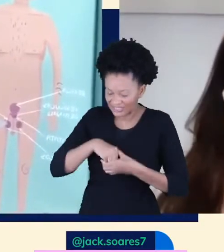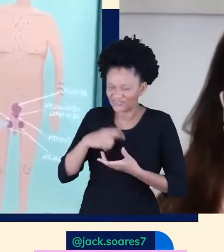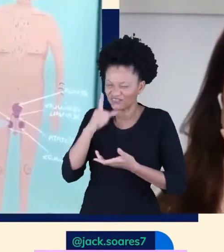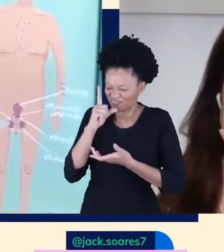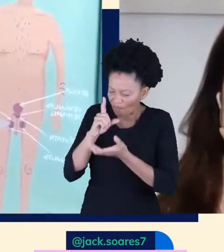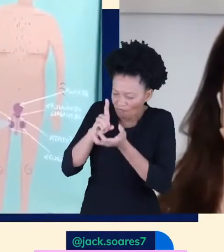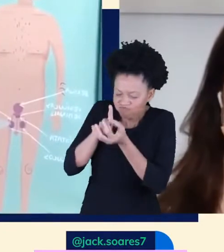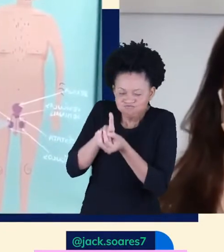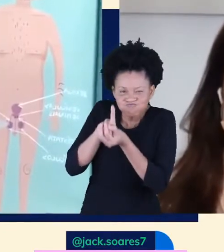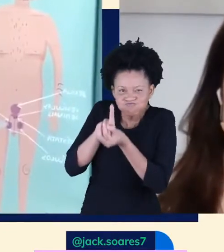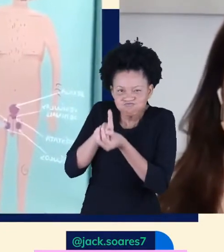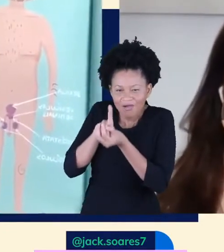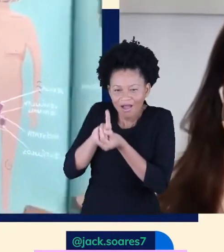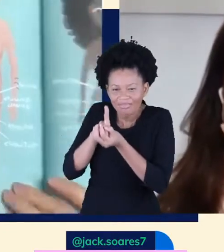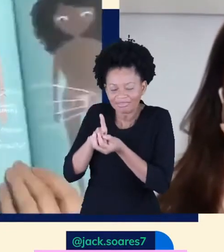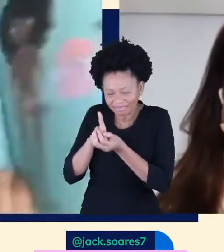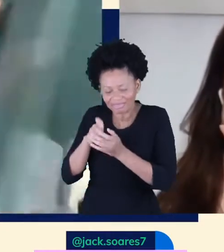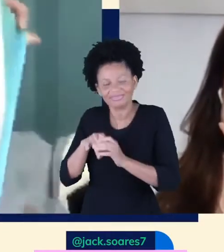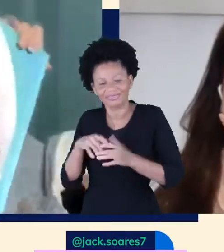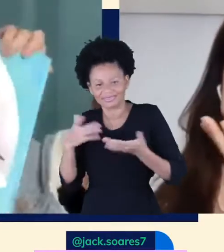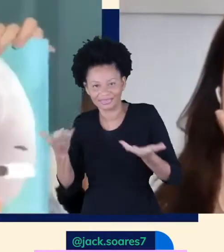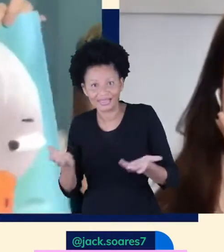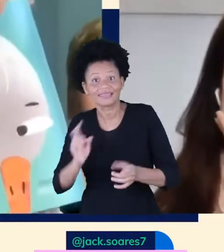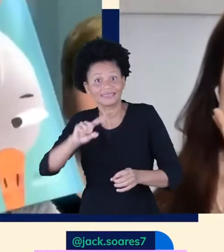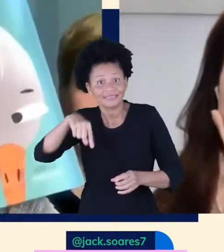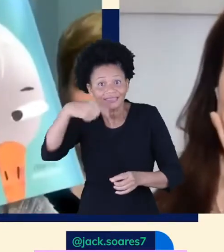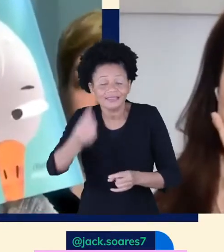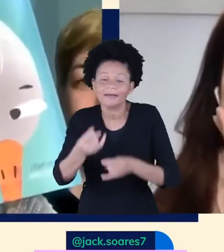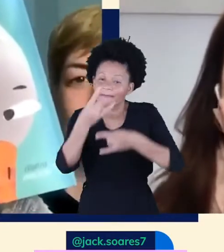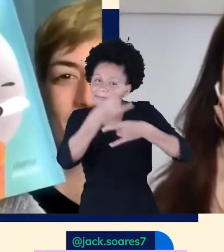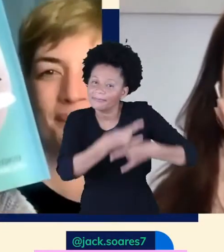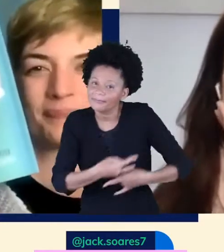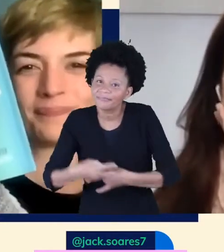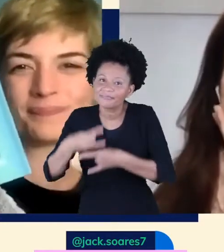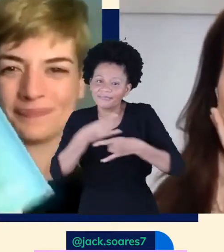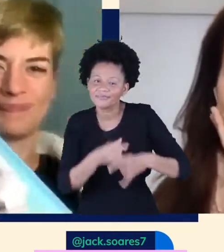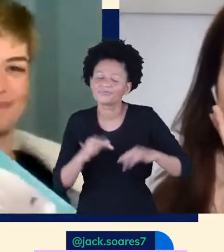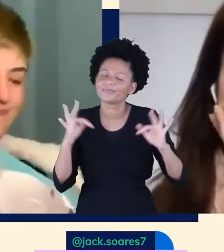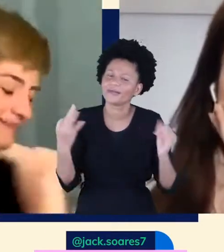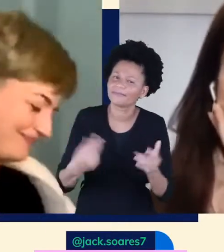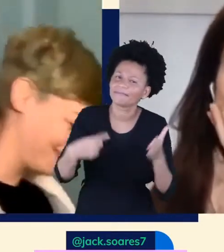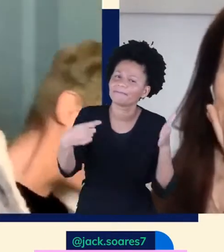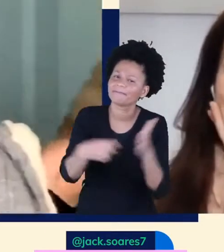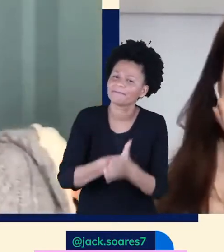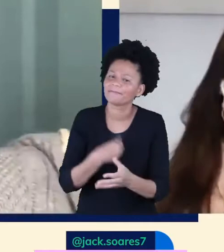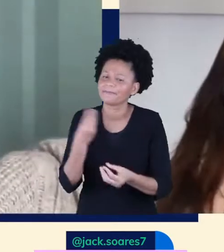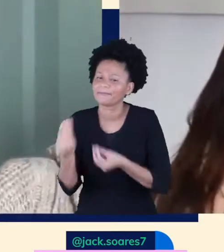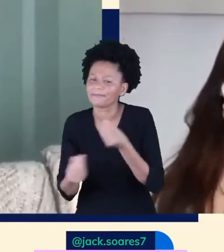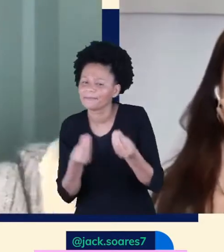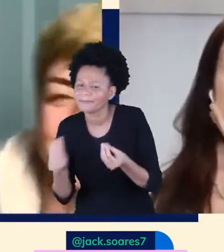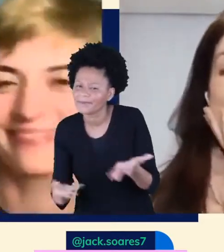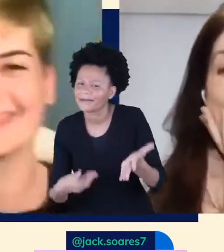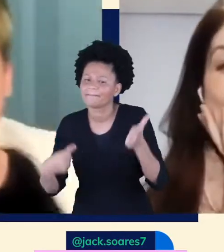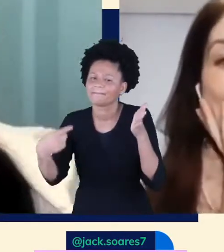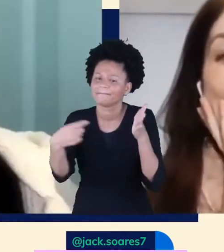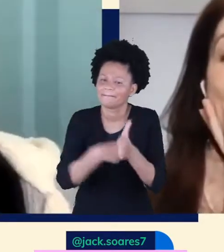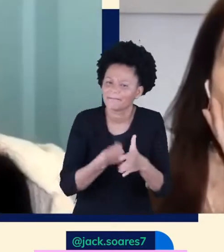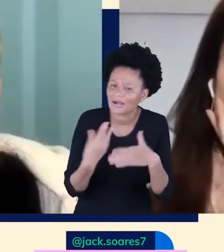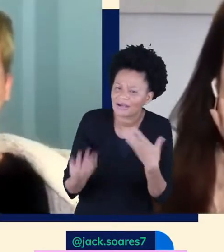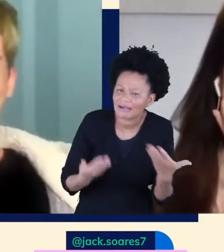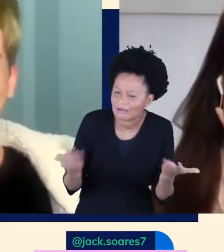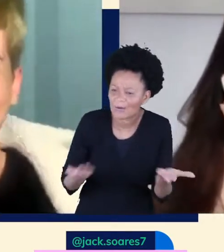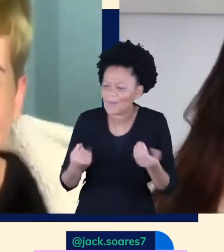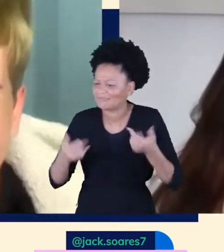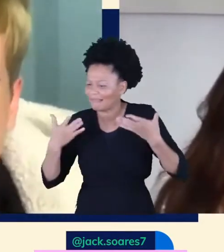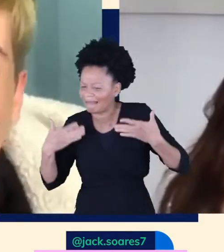seu saquinho, tá? E a gente vai fazer uma live, eu sei que todo mundo deve estar perguntando, como é que fala? Minha criança perguntou de onde